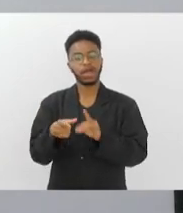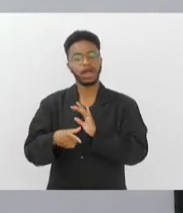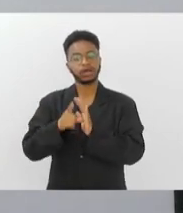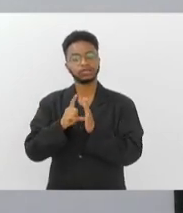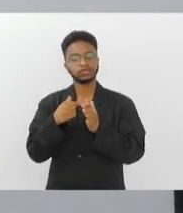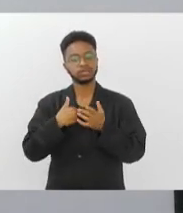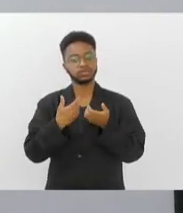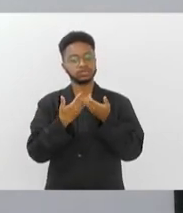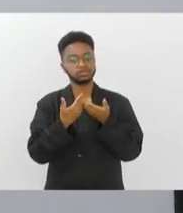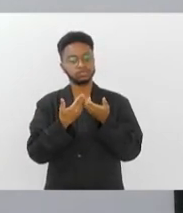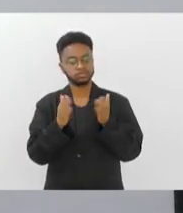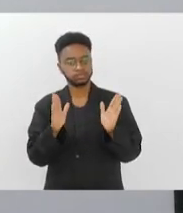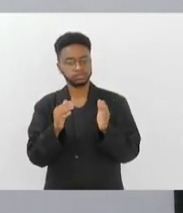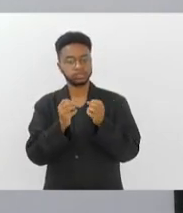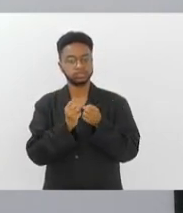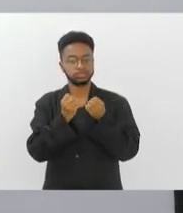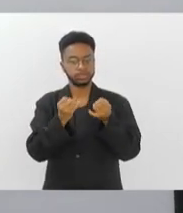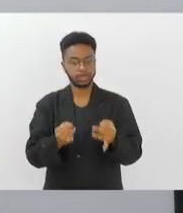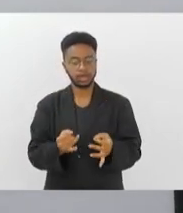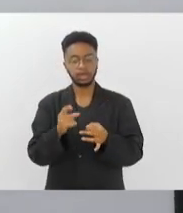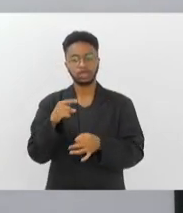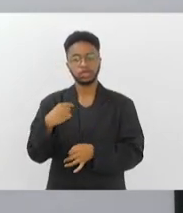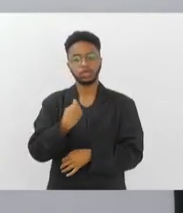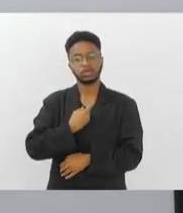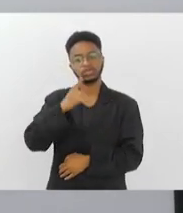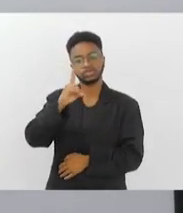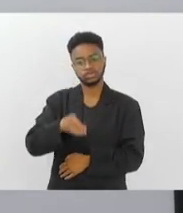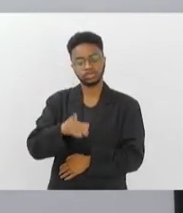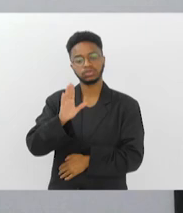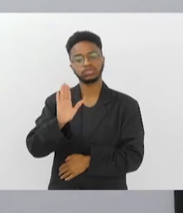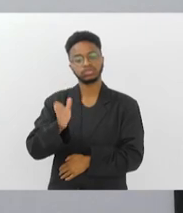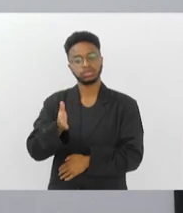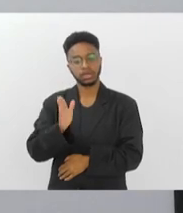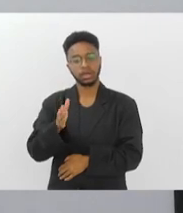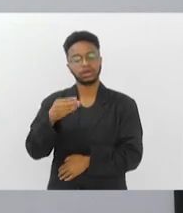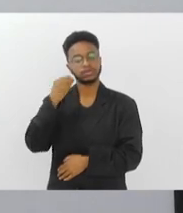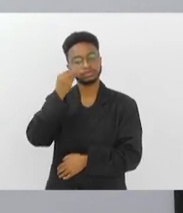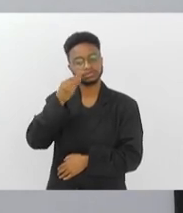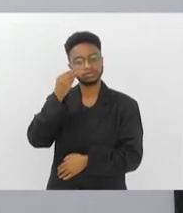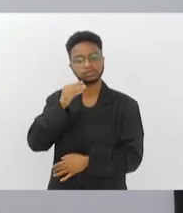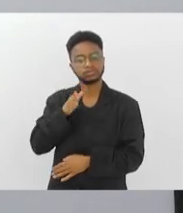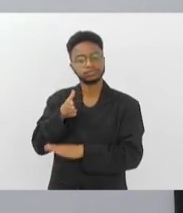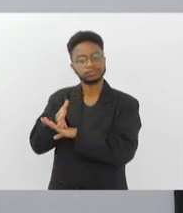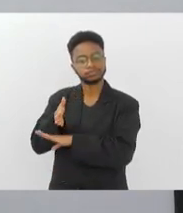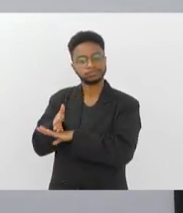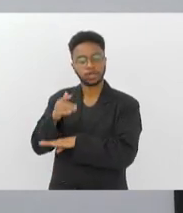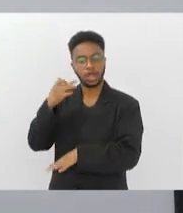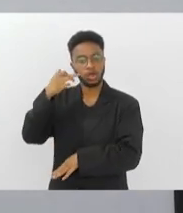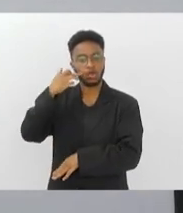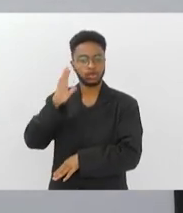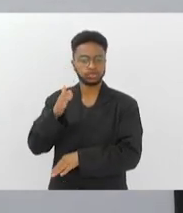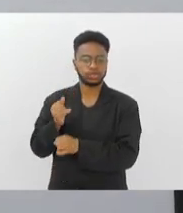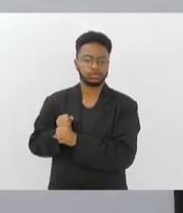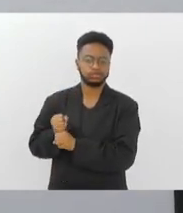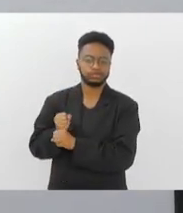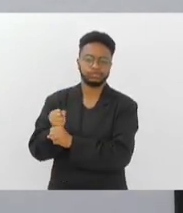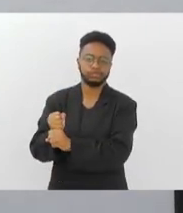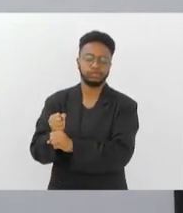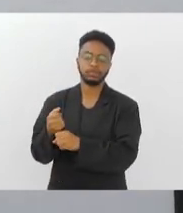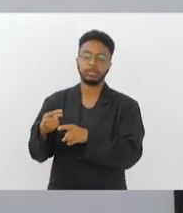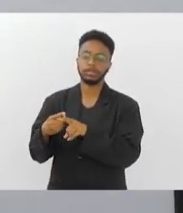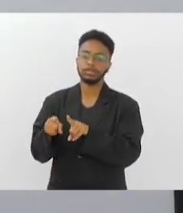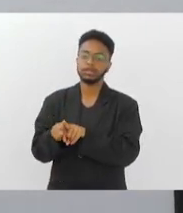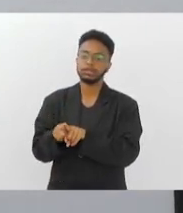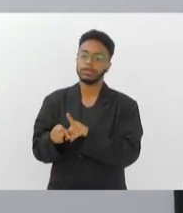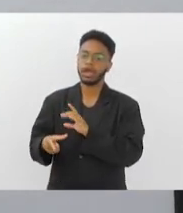os nossos diretores, eles já convivem e vivem em Angola há muito tempo. Foi até antes